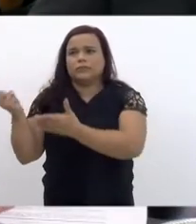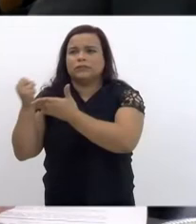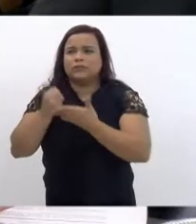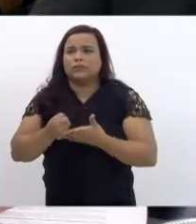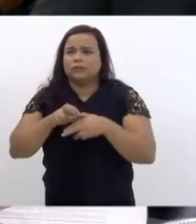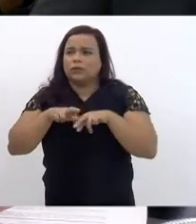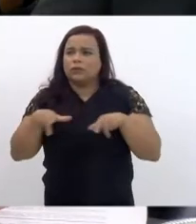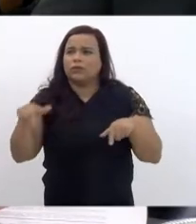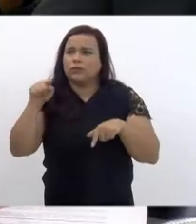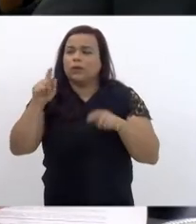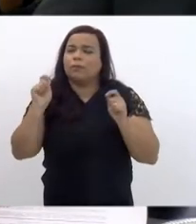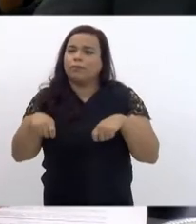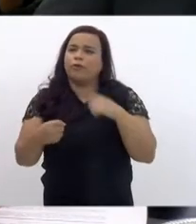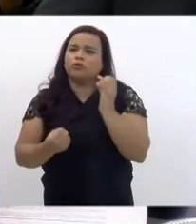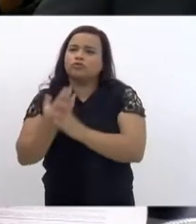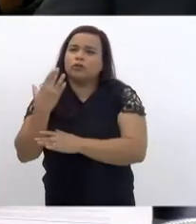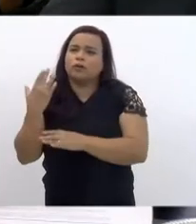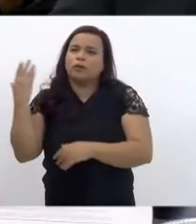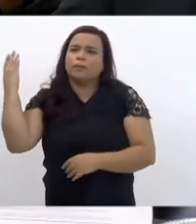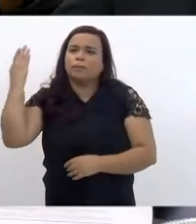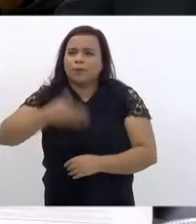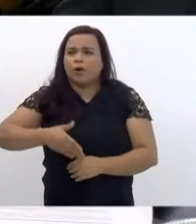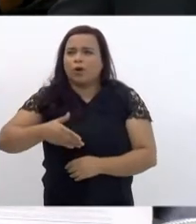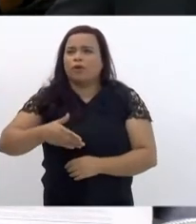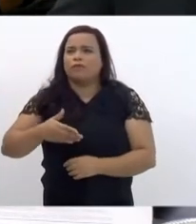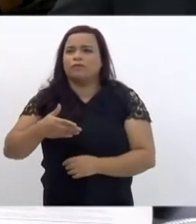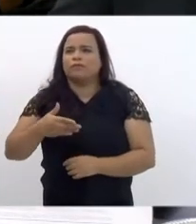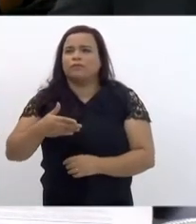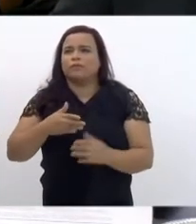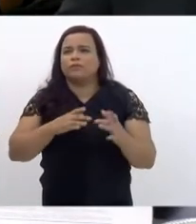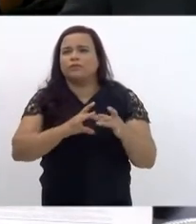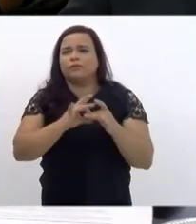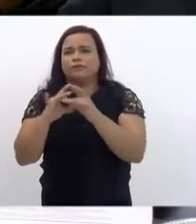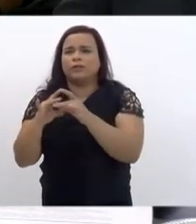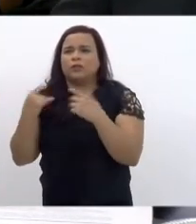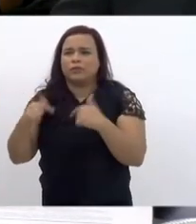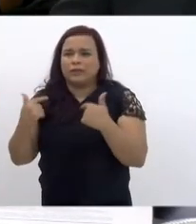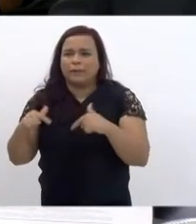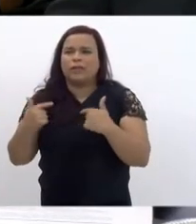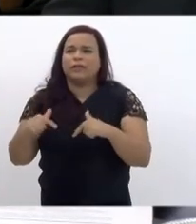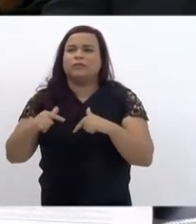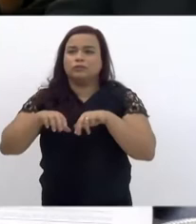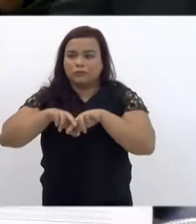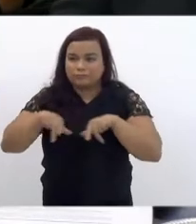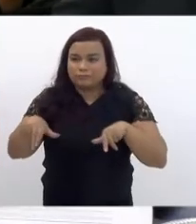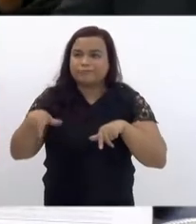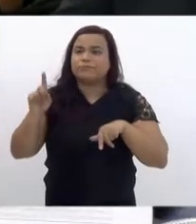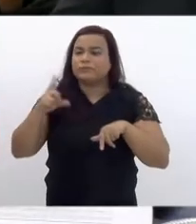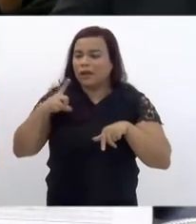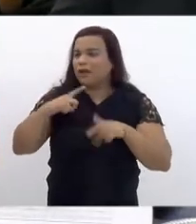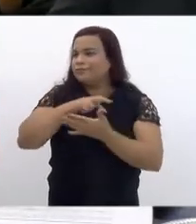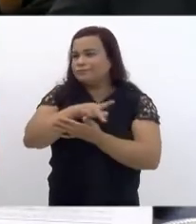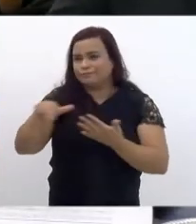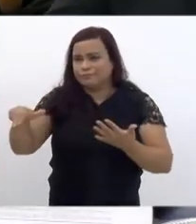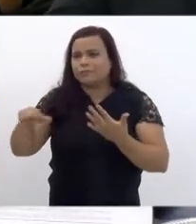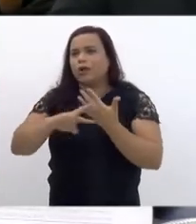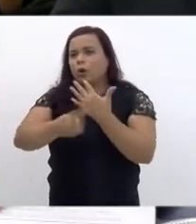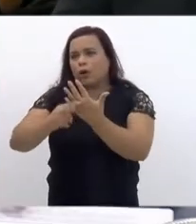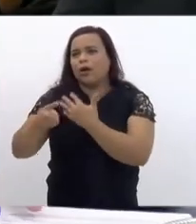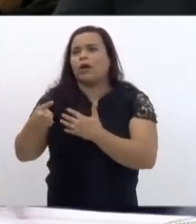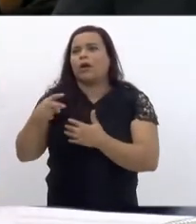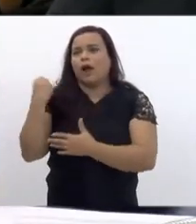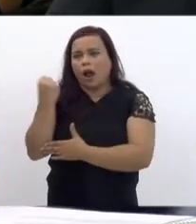gerar prova de vínculo trabalhista, que é uma discussão anterior também. Tem uma série de repercussões graves. É